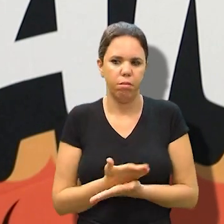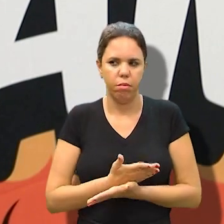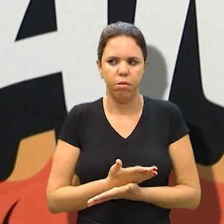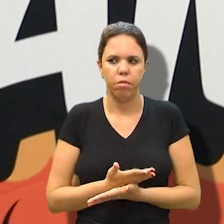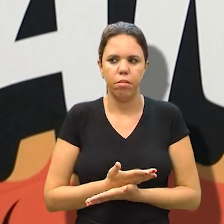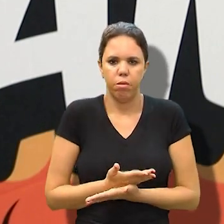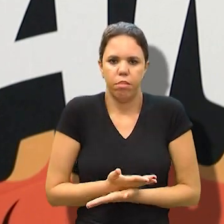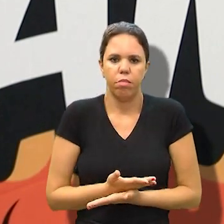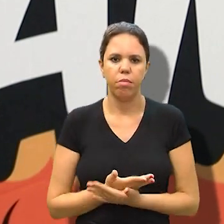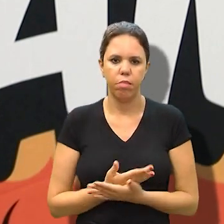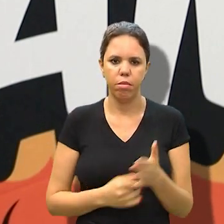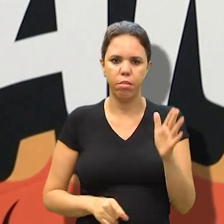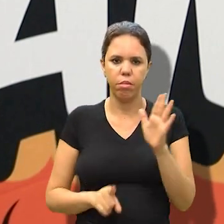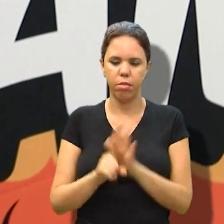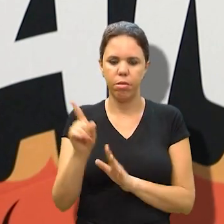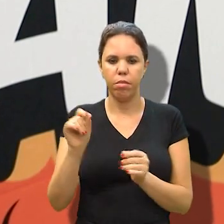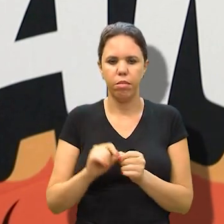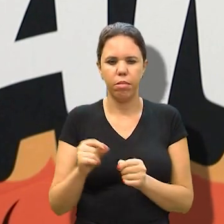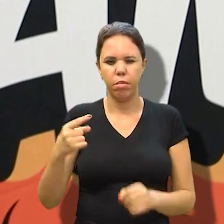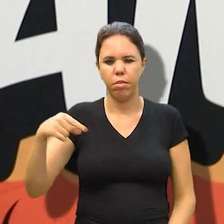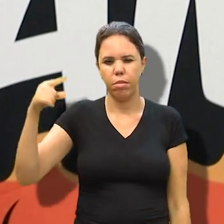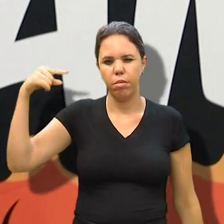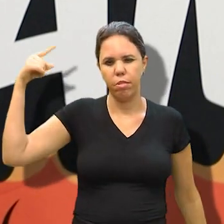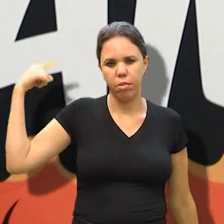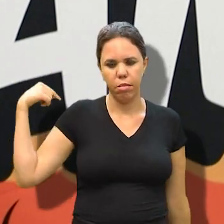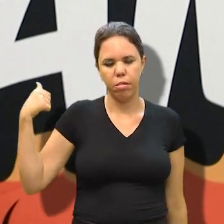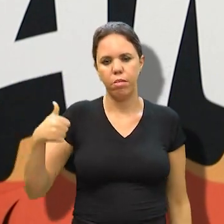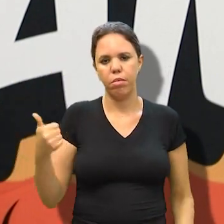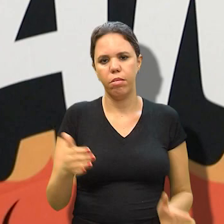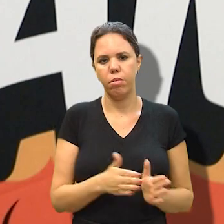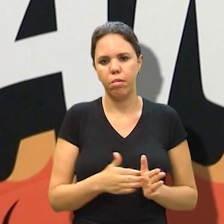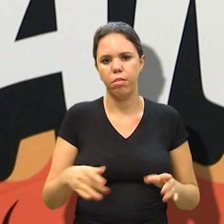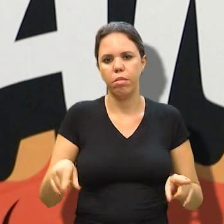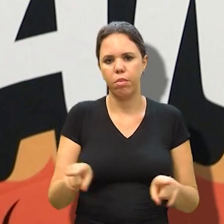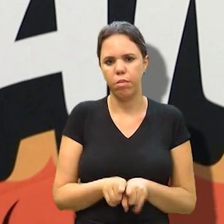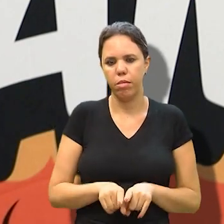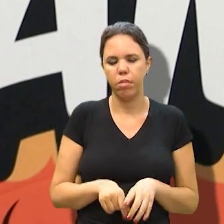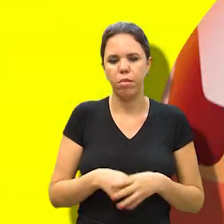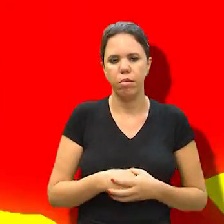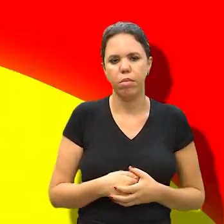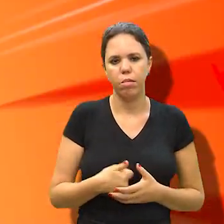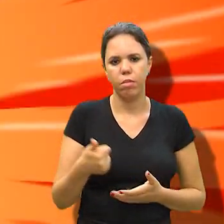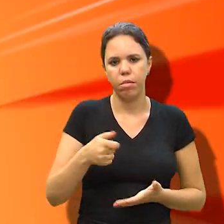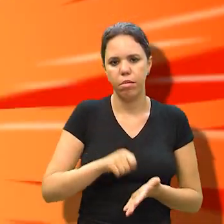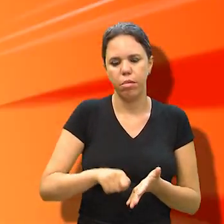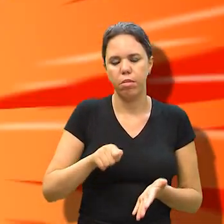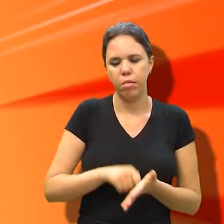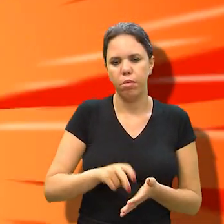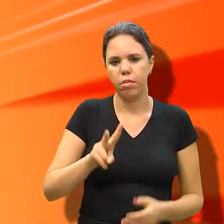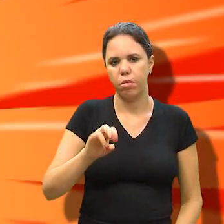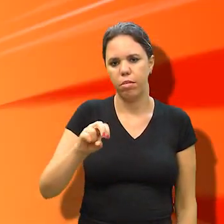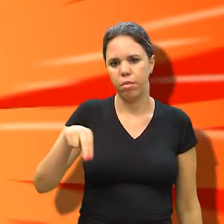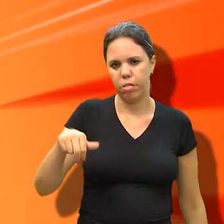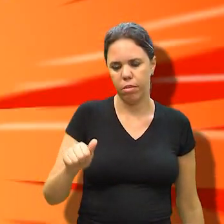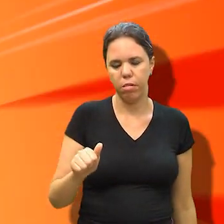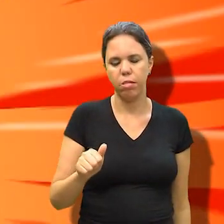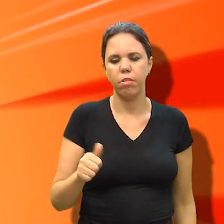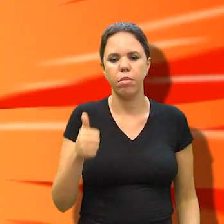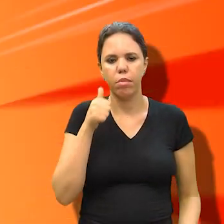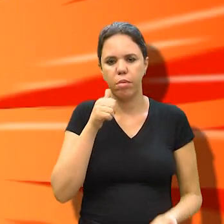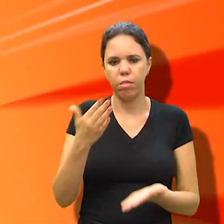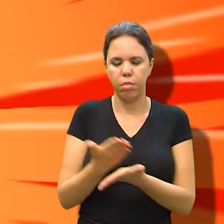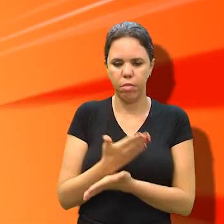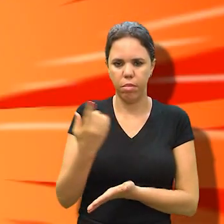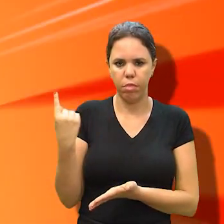foi o livro, eu já quero emendar uma pergunta que eu fiz lá no primeiro bloco, também para a primeira escritora, a Vivian, né,